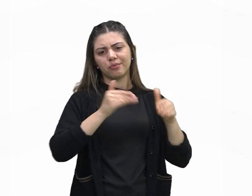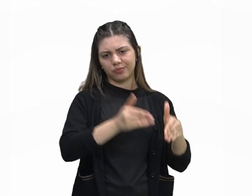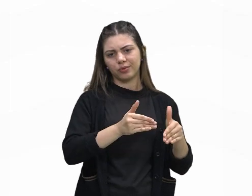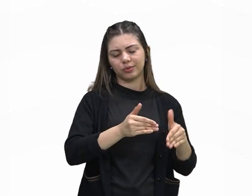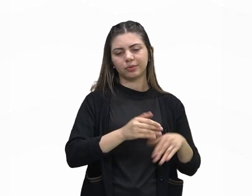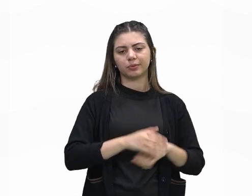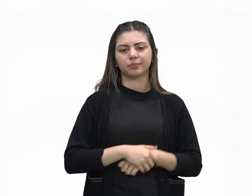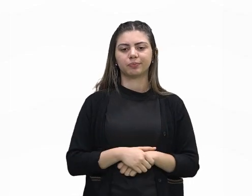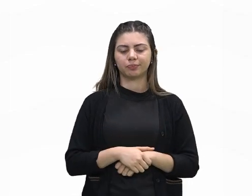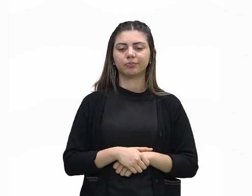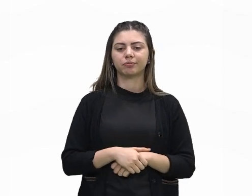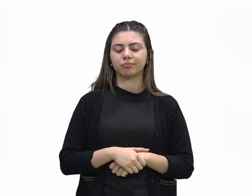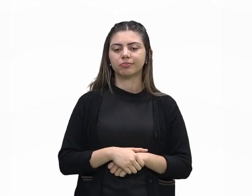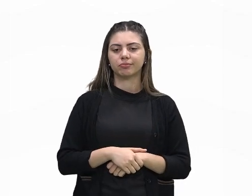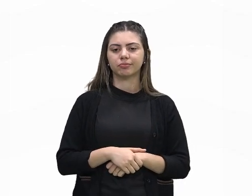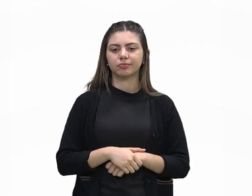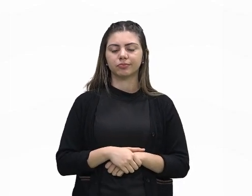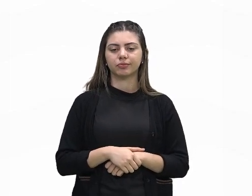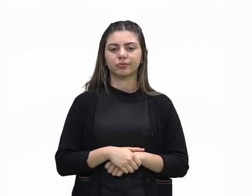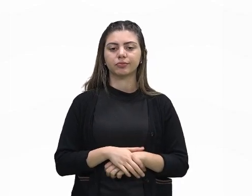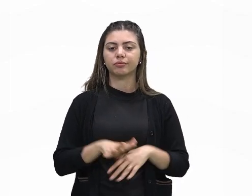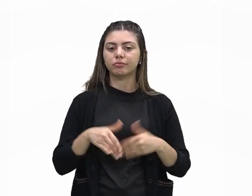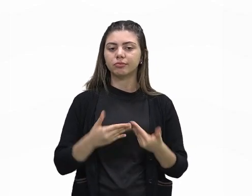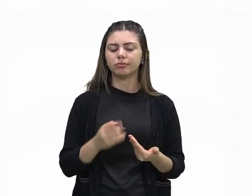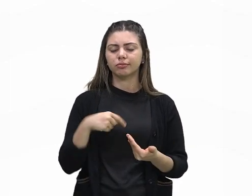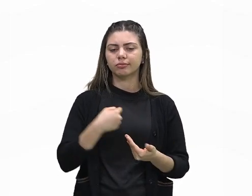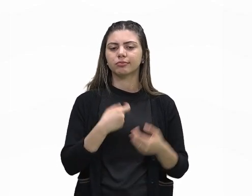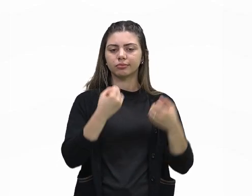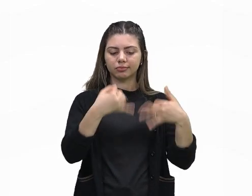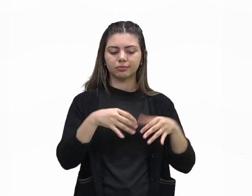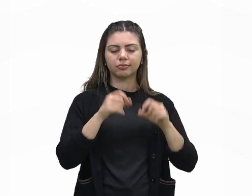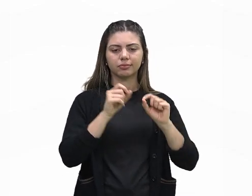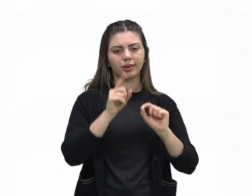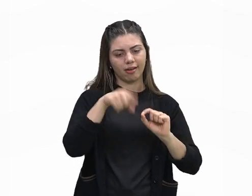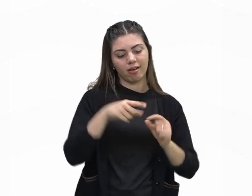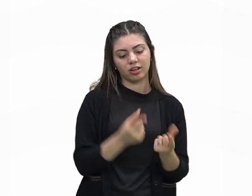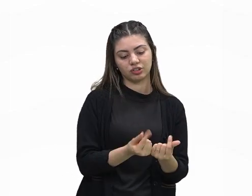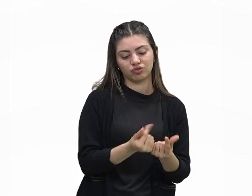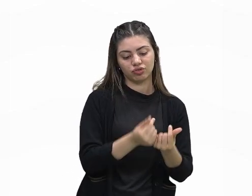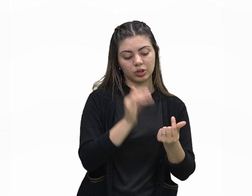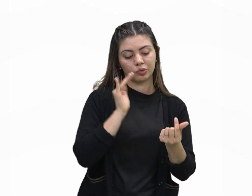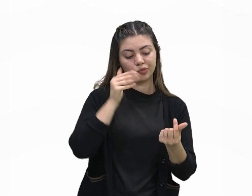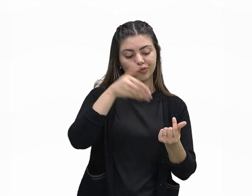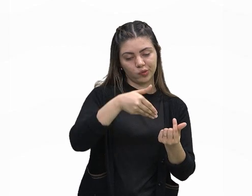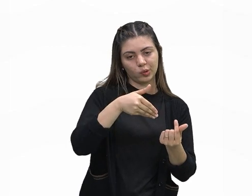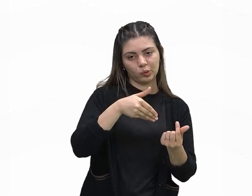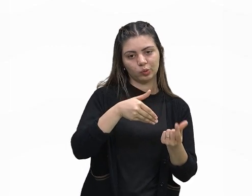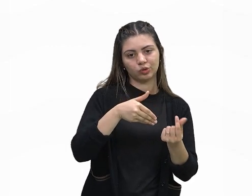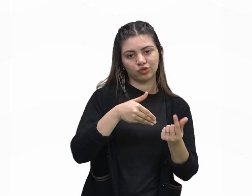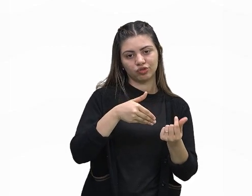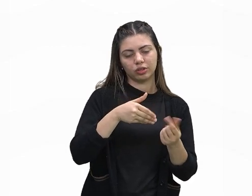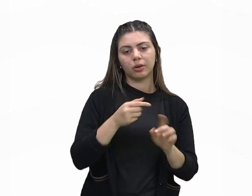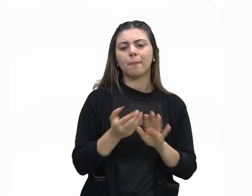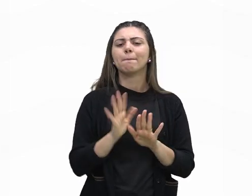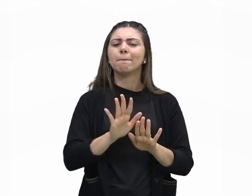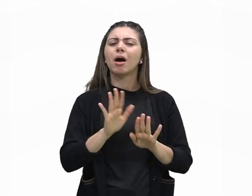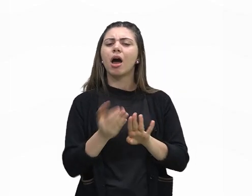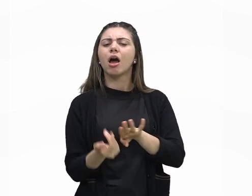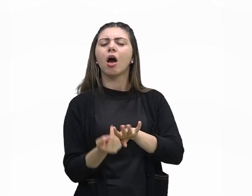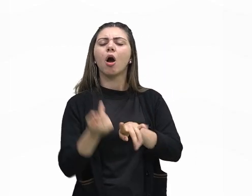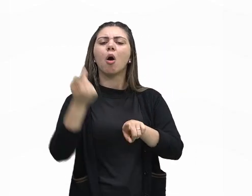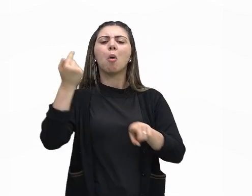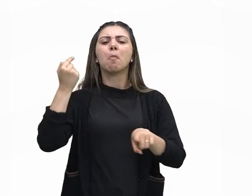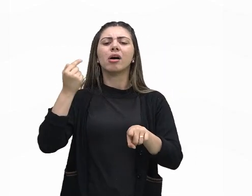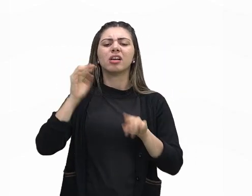tem jeito, é obter riquezas, né? Nós falamos aí do dinheiro. Hoje é o dinheiro, né? Há tempos atrás não